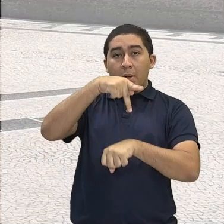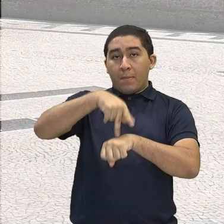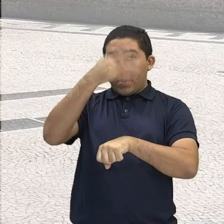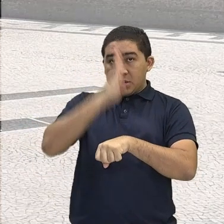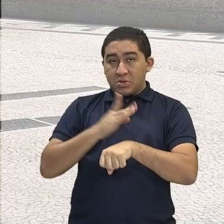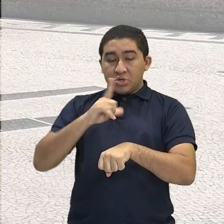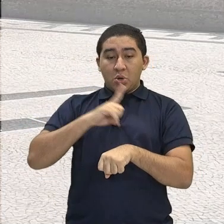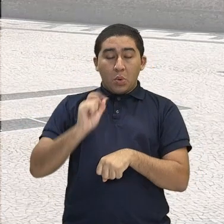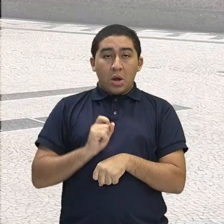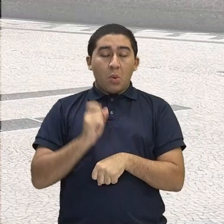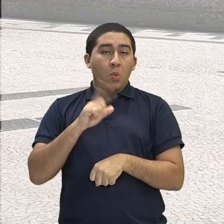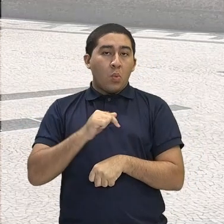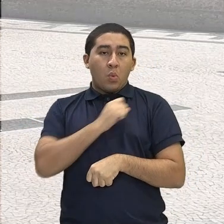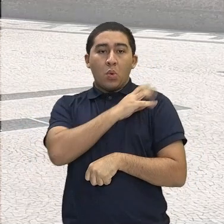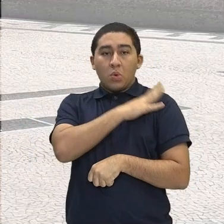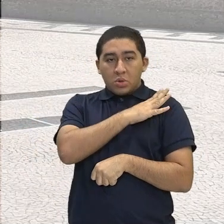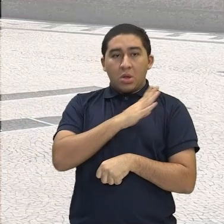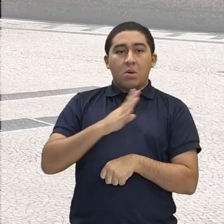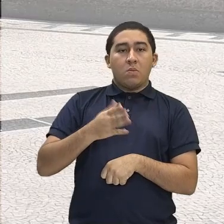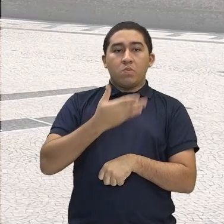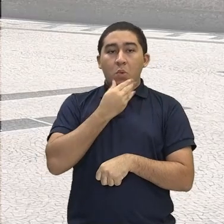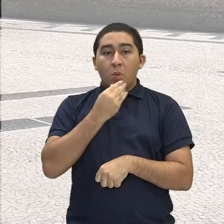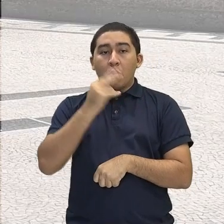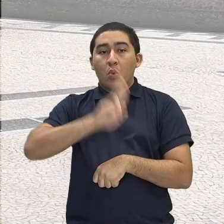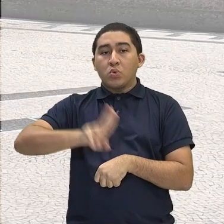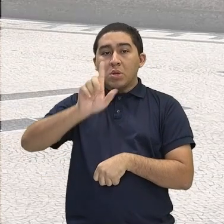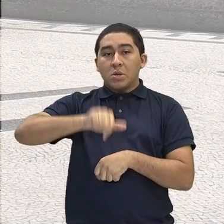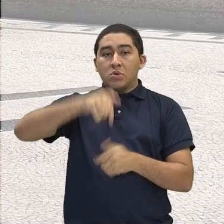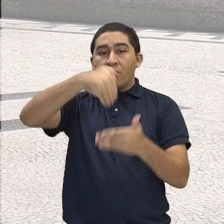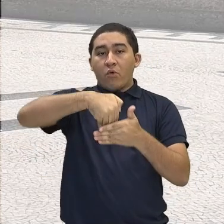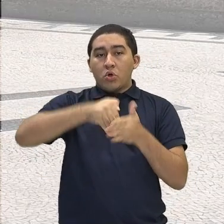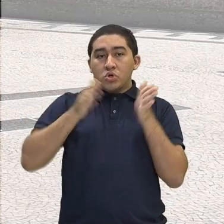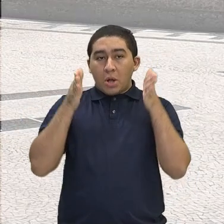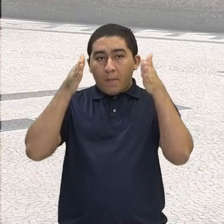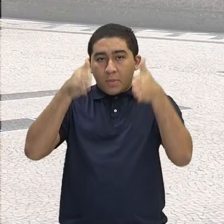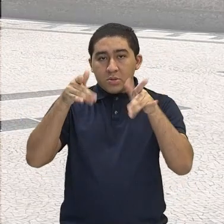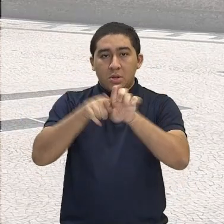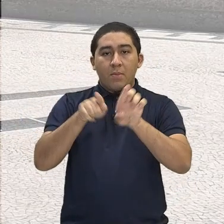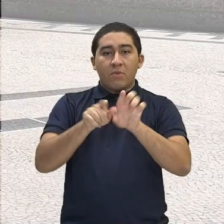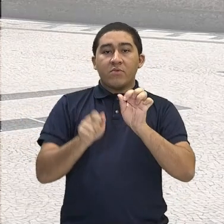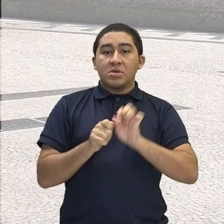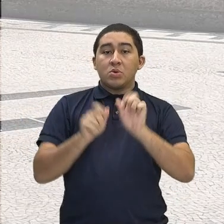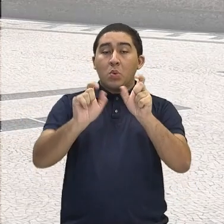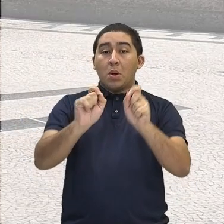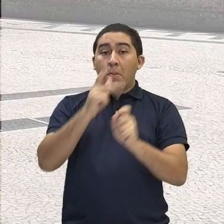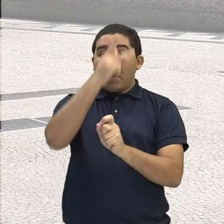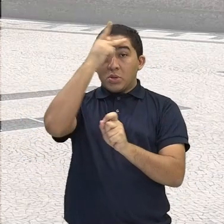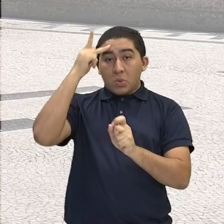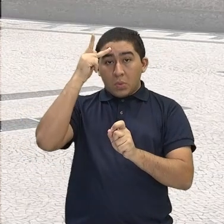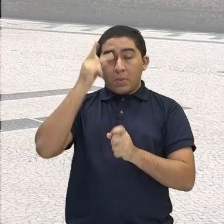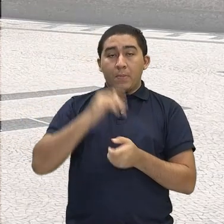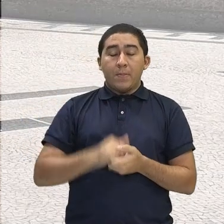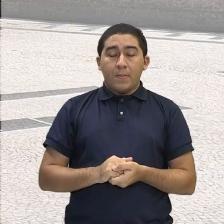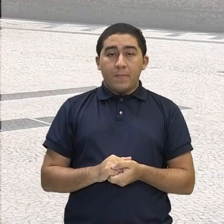do coronel fazendo, né, o uso desse voto de cabresto e fazendo também com que